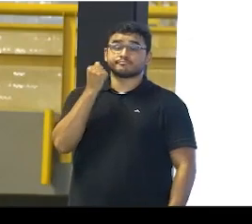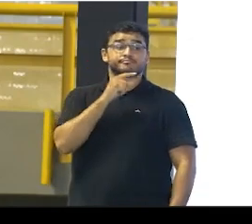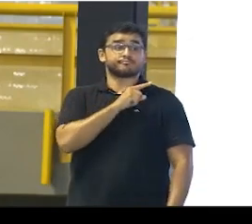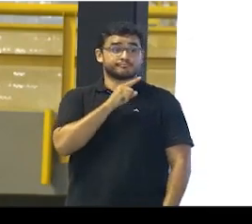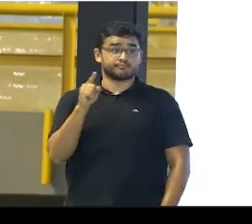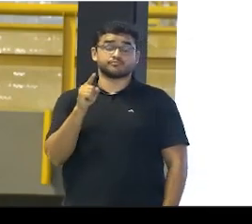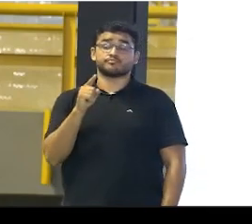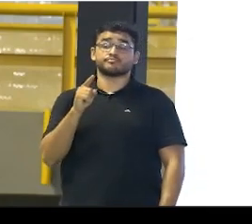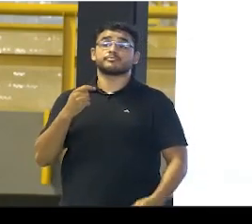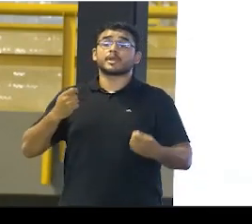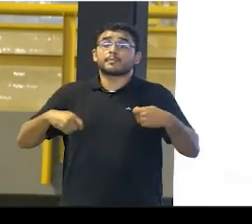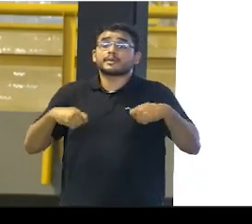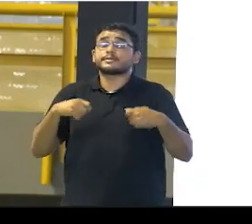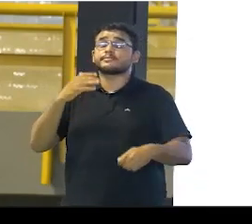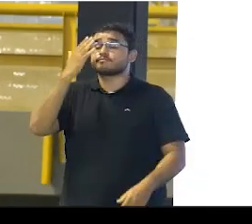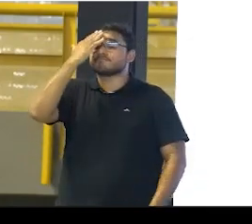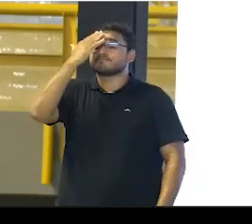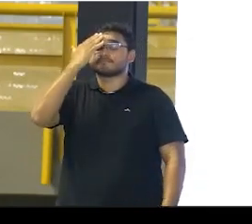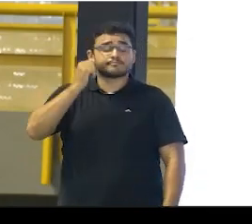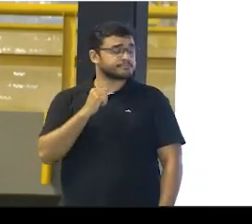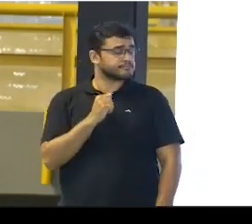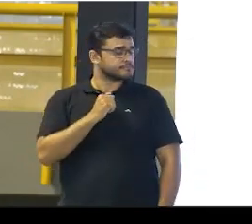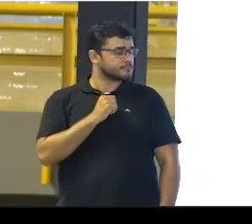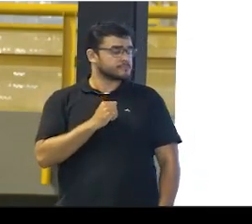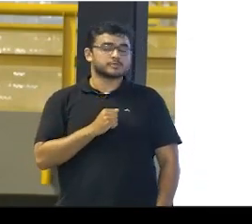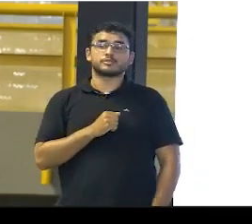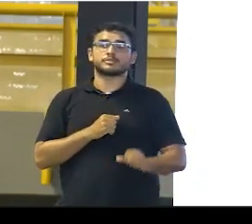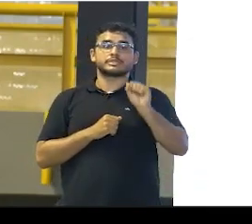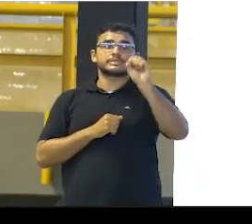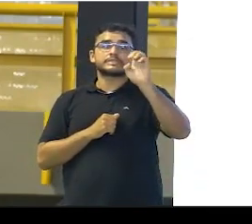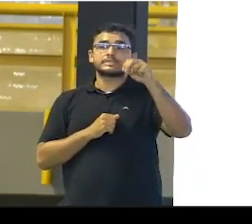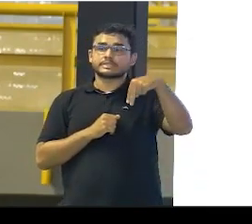iguais. Isso é um trapézio isósceles.